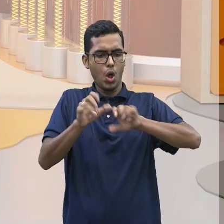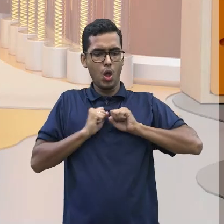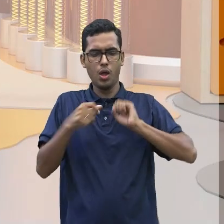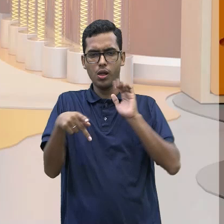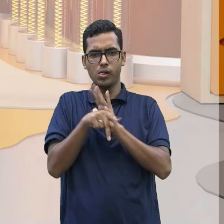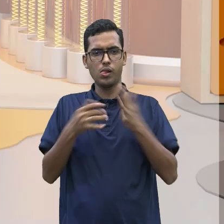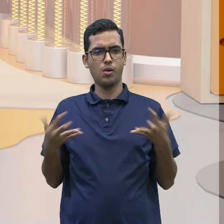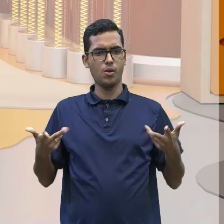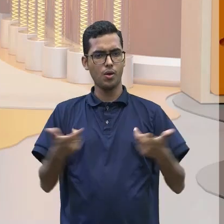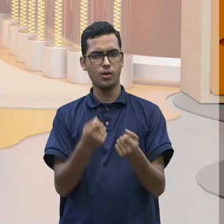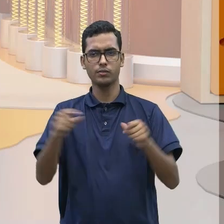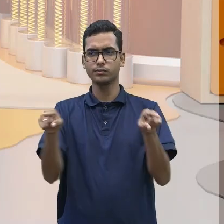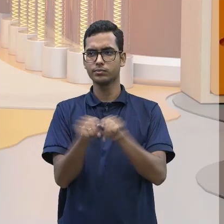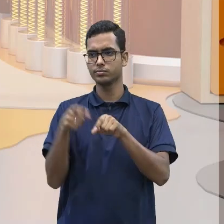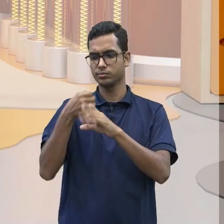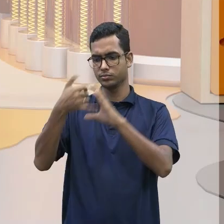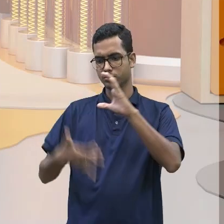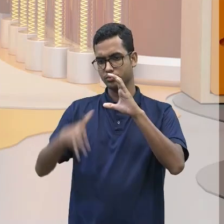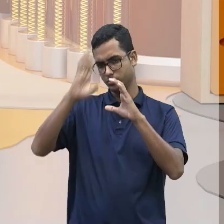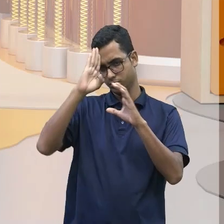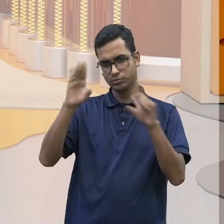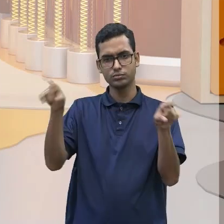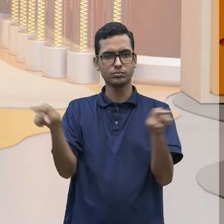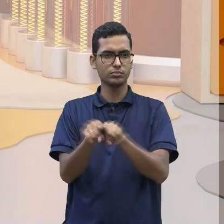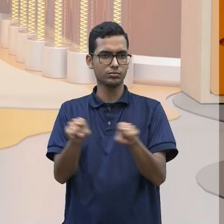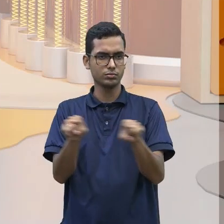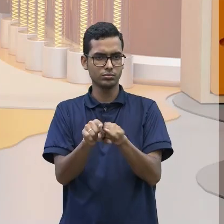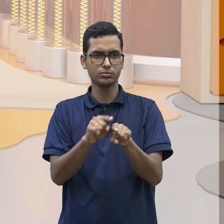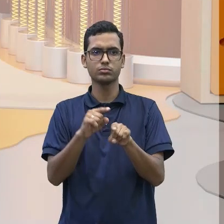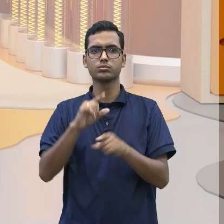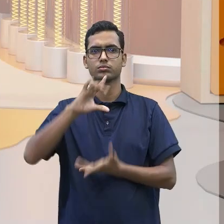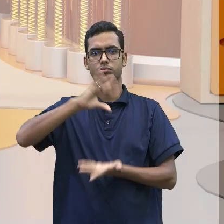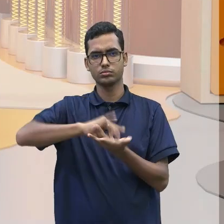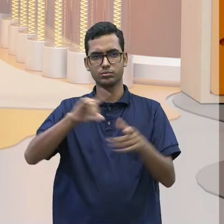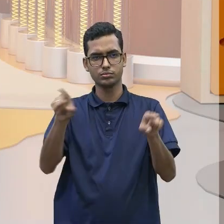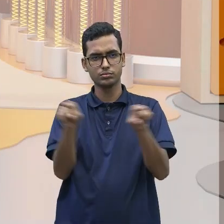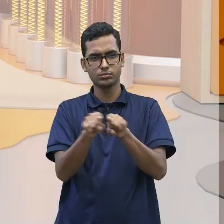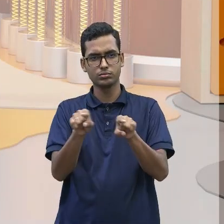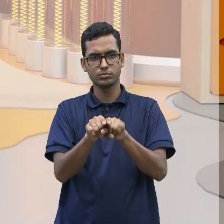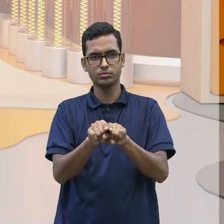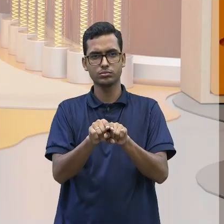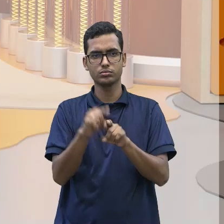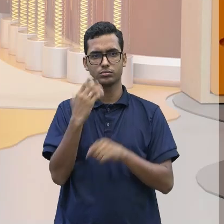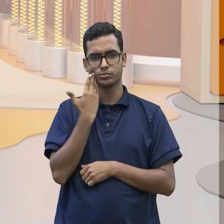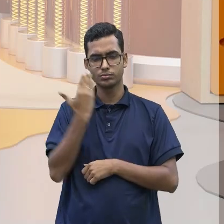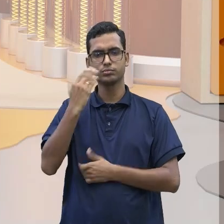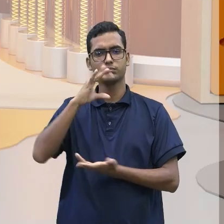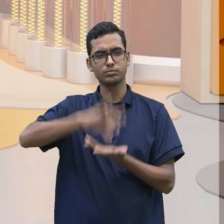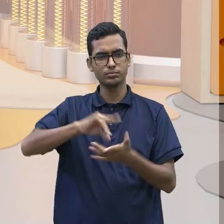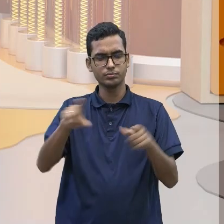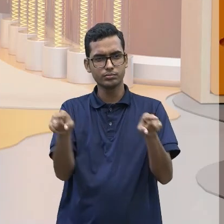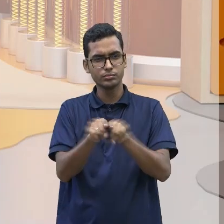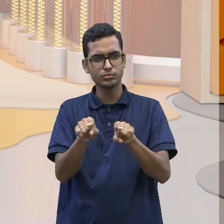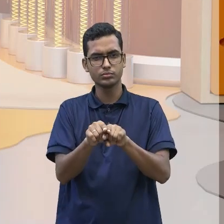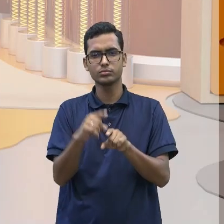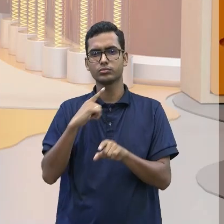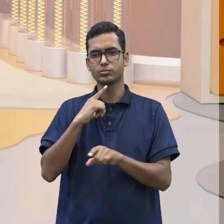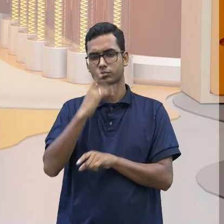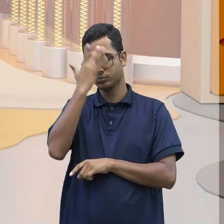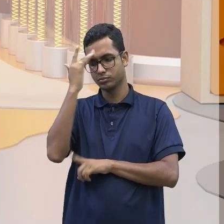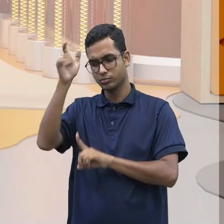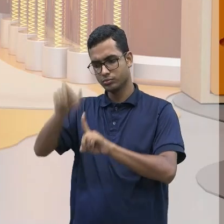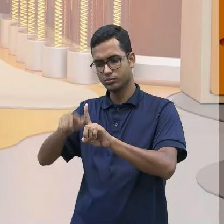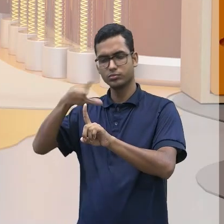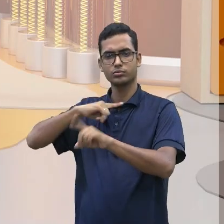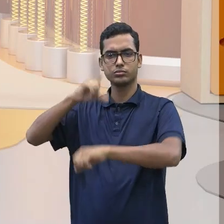suas habilidades. Então, isso seria colocado para aquele guerreiro que estava consumindo aquela pessoa que estava sendo